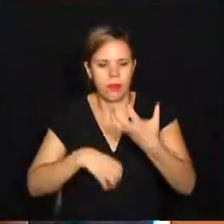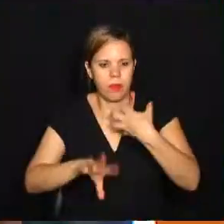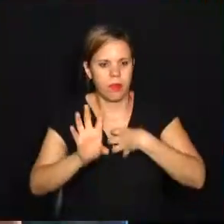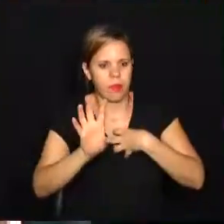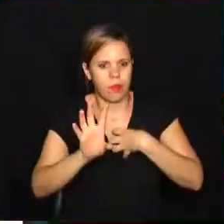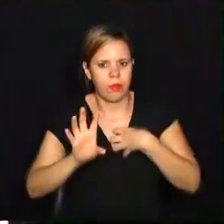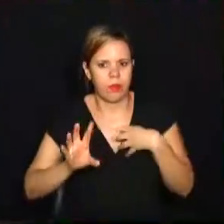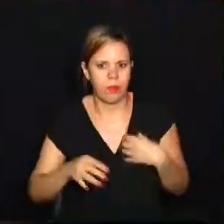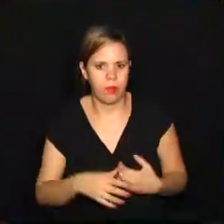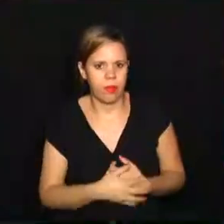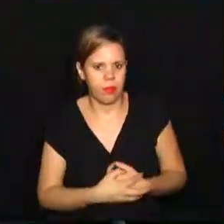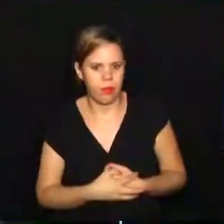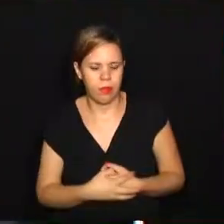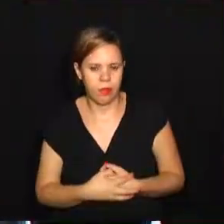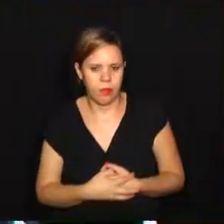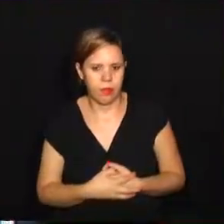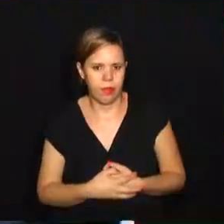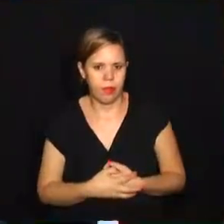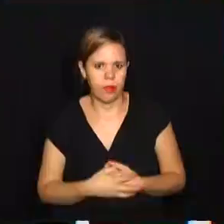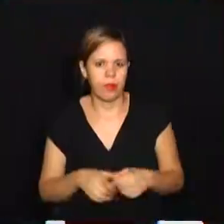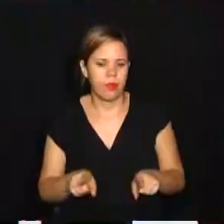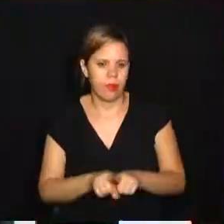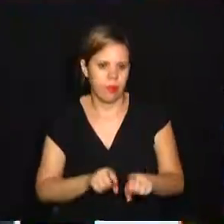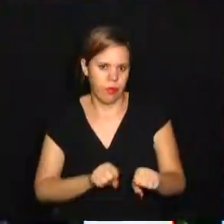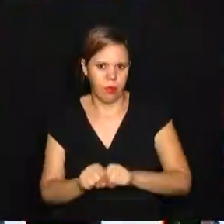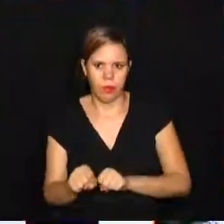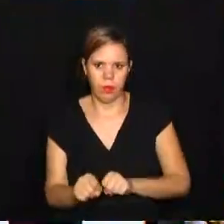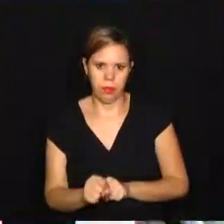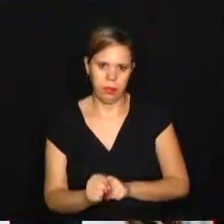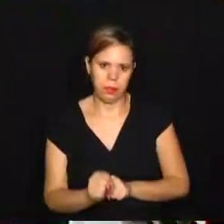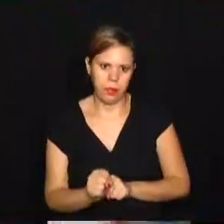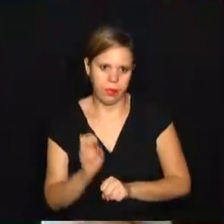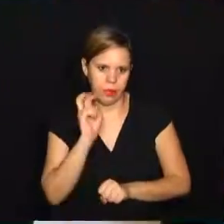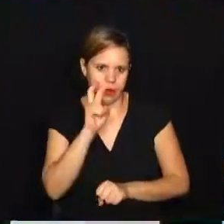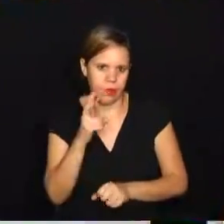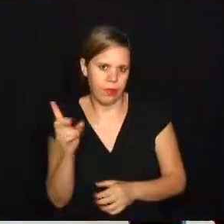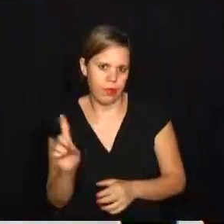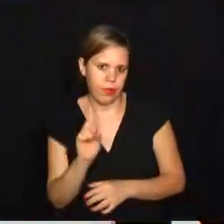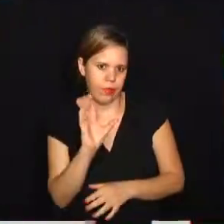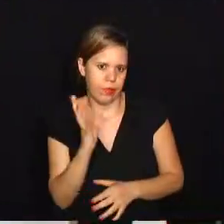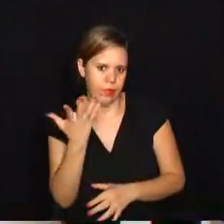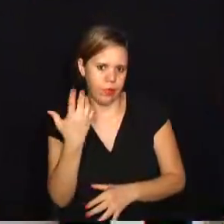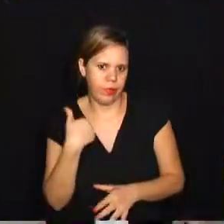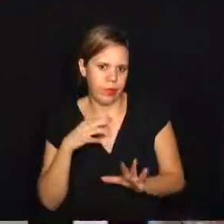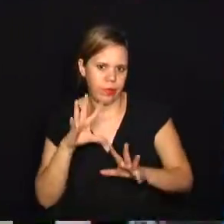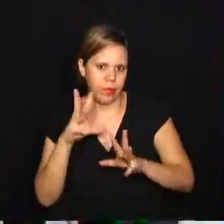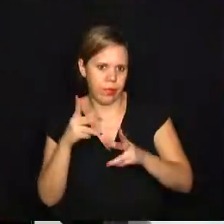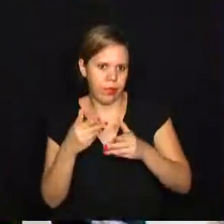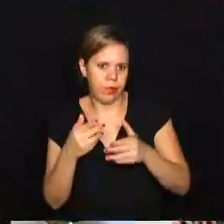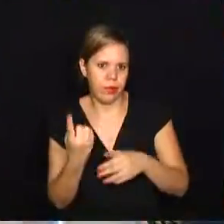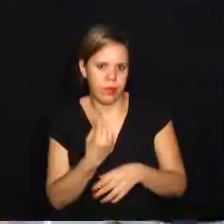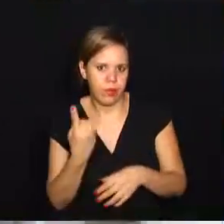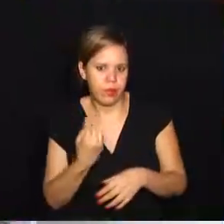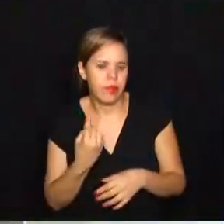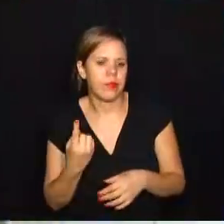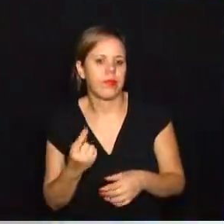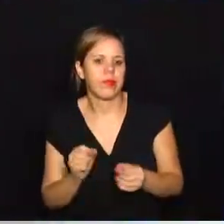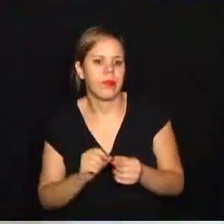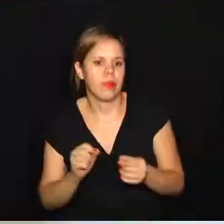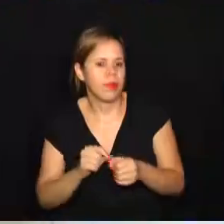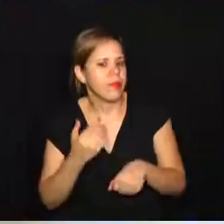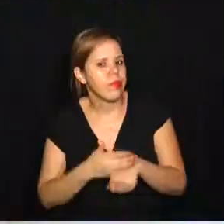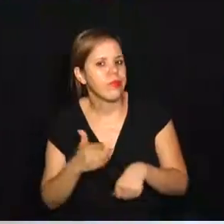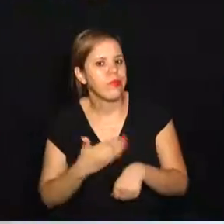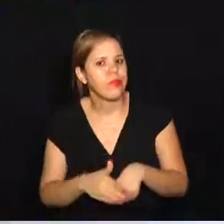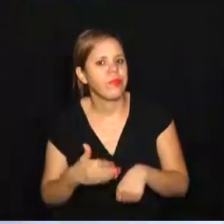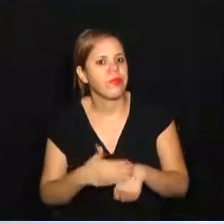outro, tudo. E aí eles, além da formação, eles vêm para montar tudo sozinhos. Eles vêm, eles fazem o